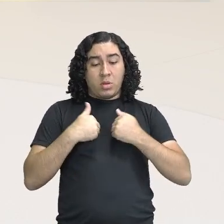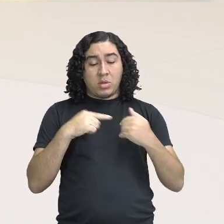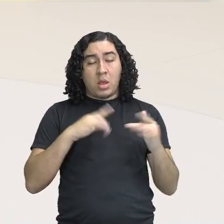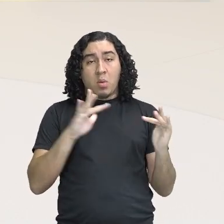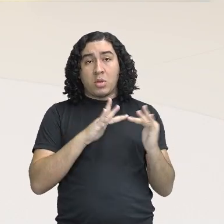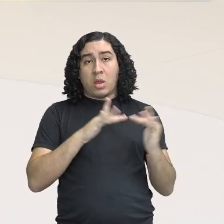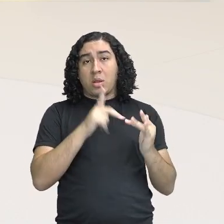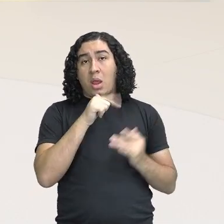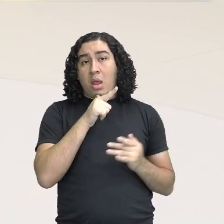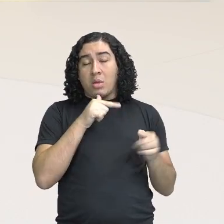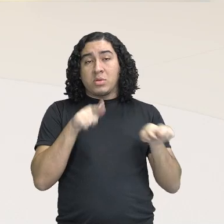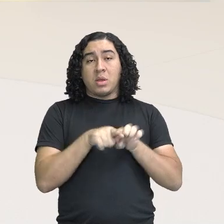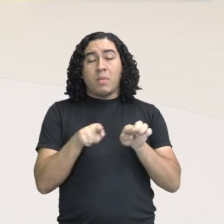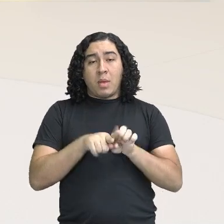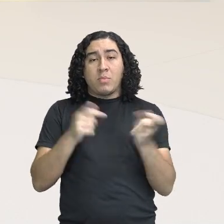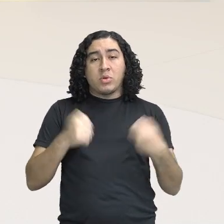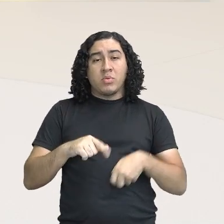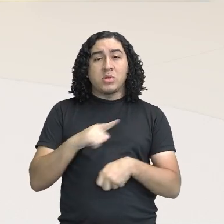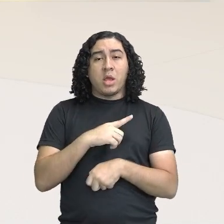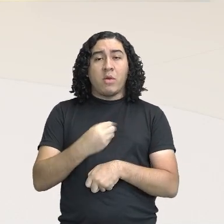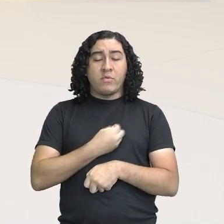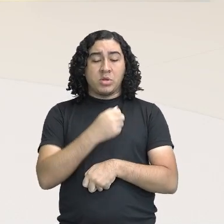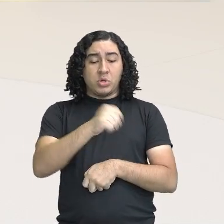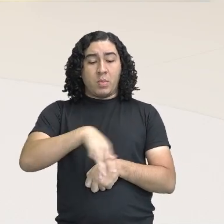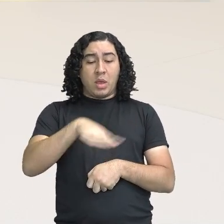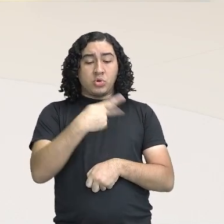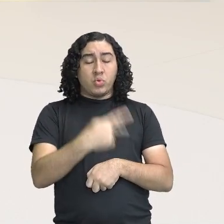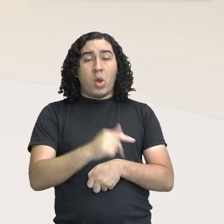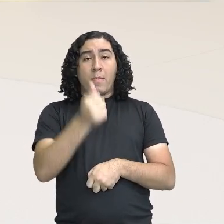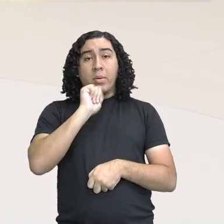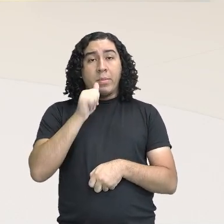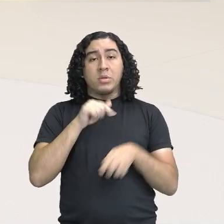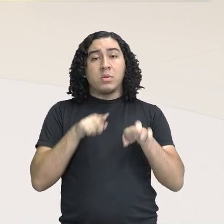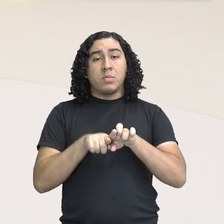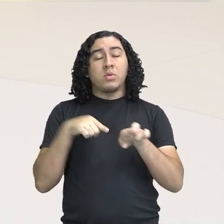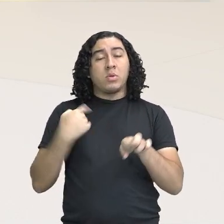à água, né? Para o seu habitat ou para o consumo, e a